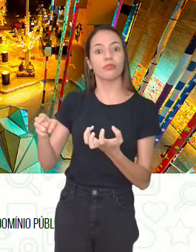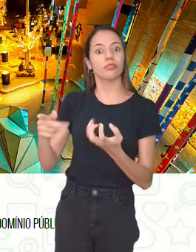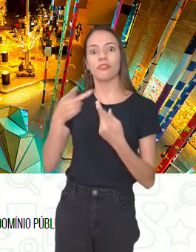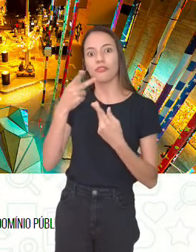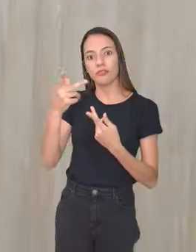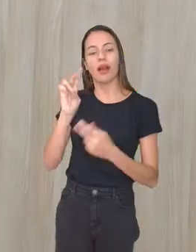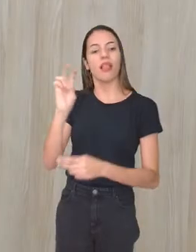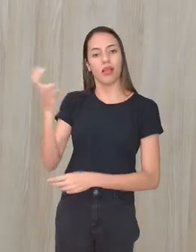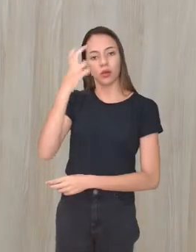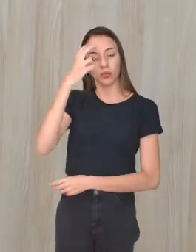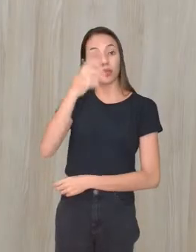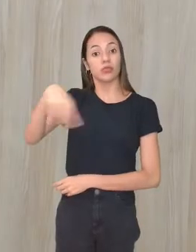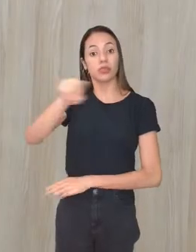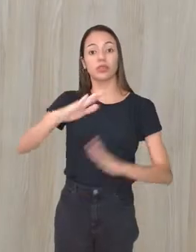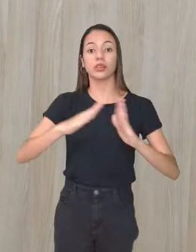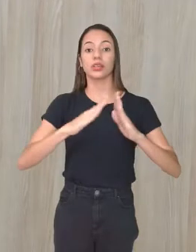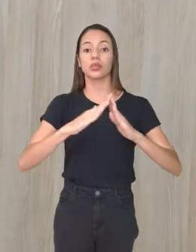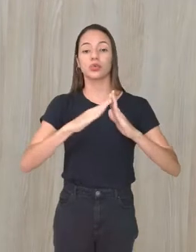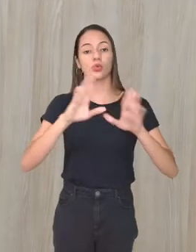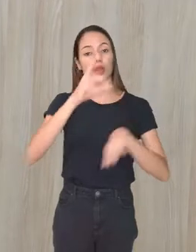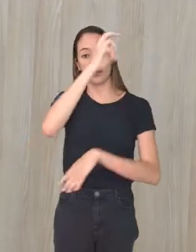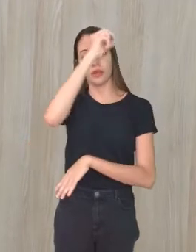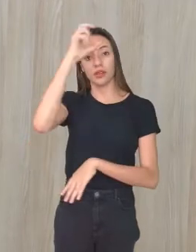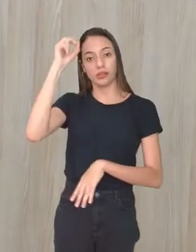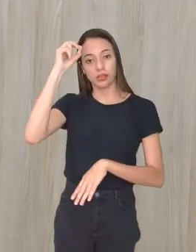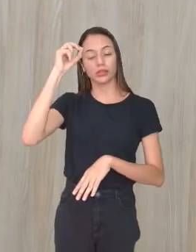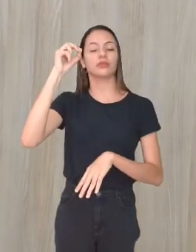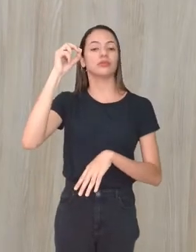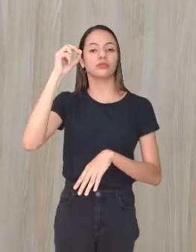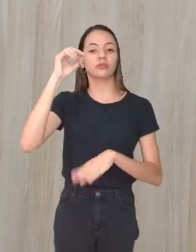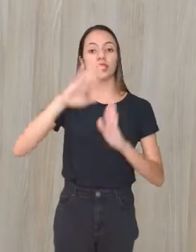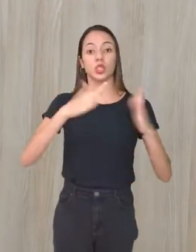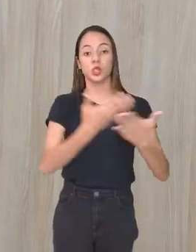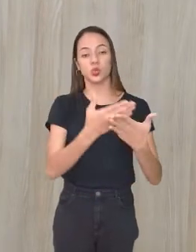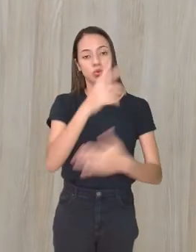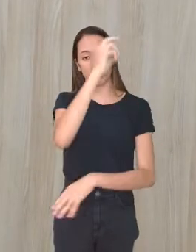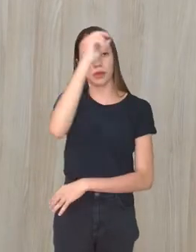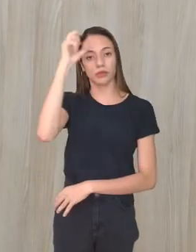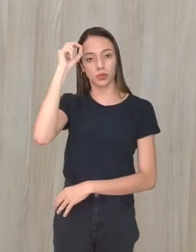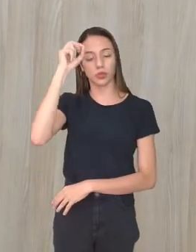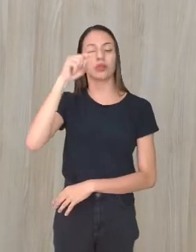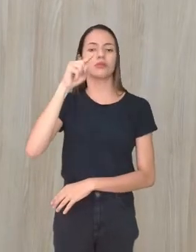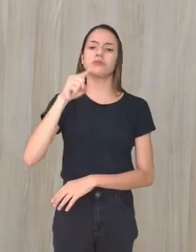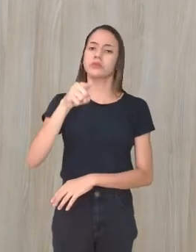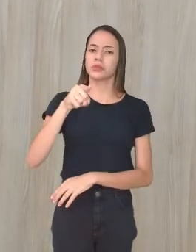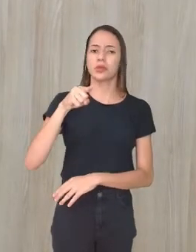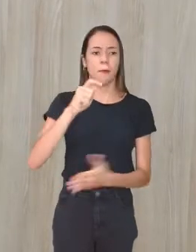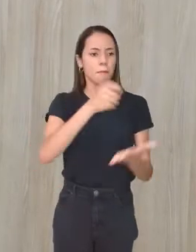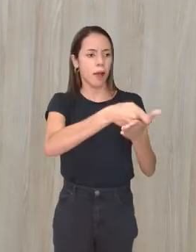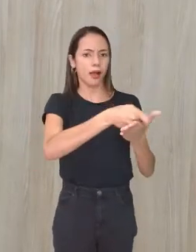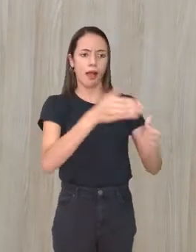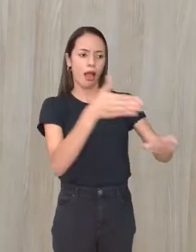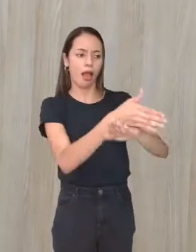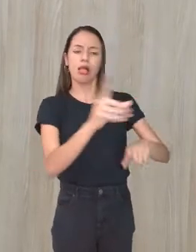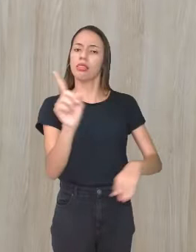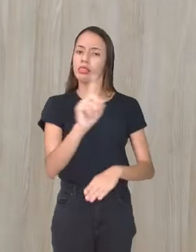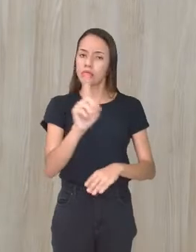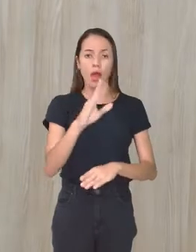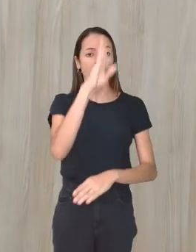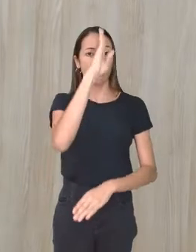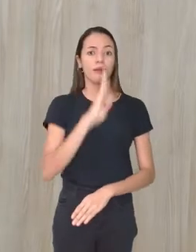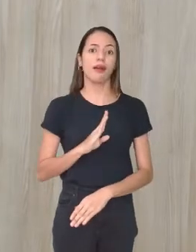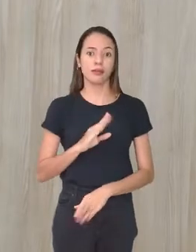que é estudante da Prefeitura do Recife, indo nesses locais, você nem paga a entrada, viu? Você pode ir, você visita, você conhece a nossa